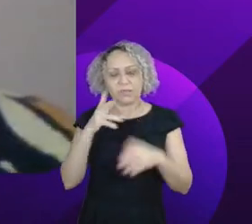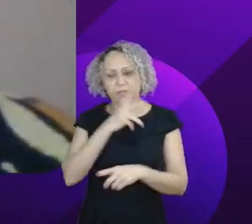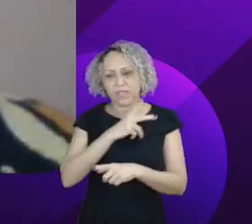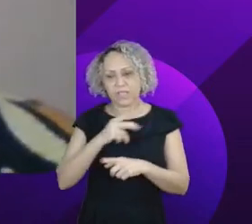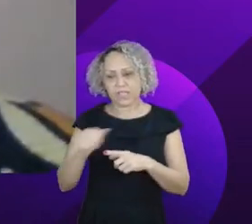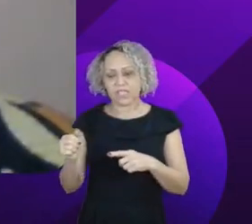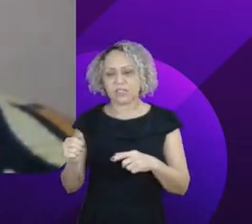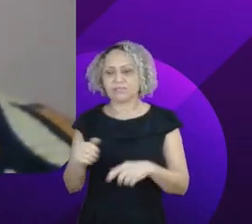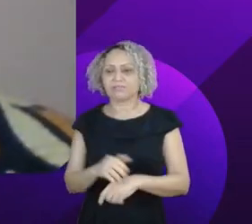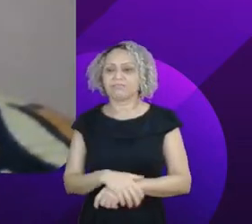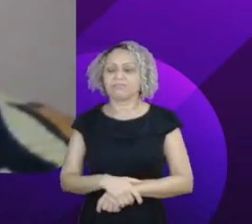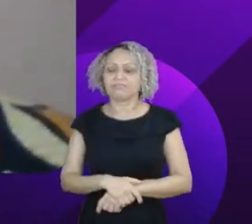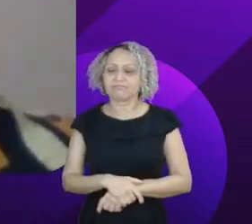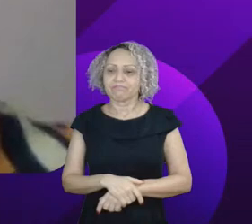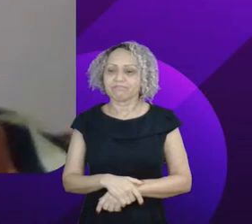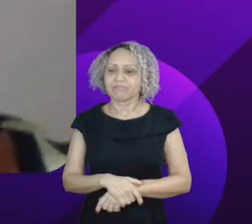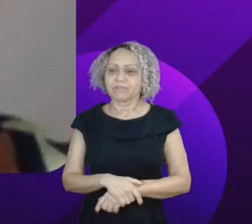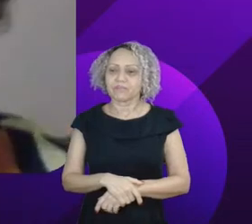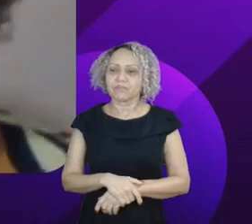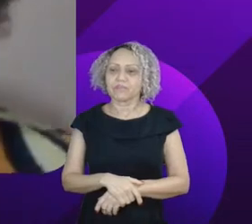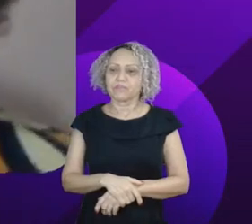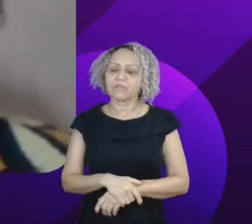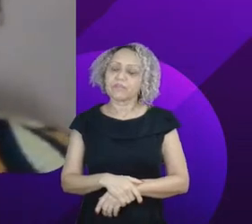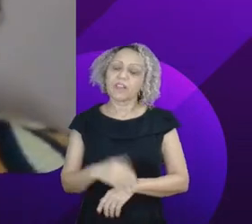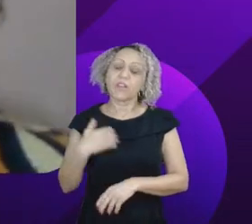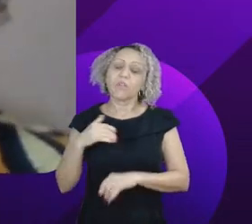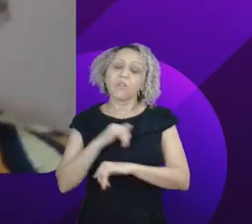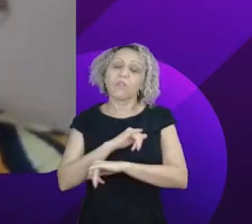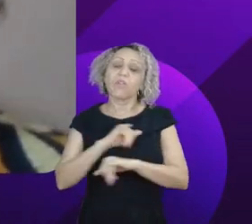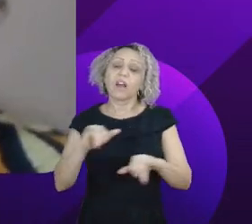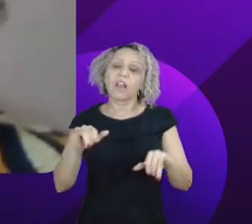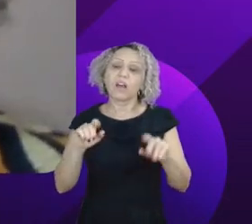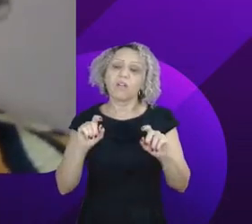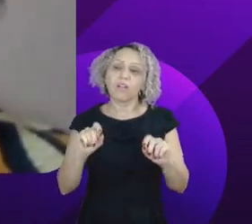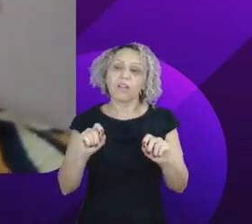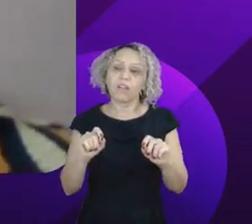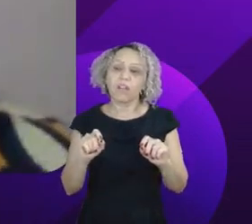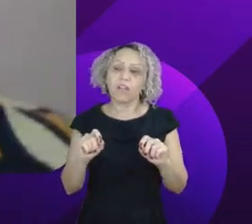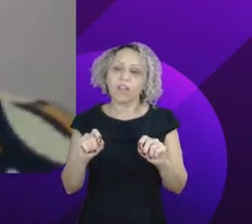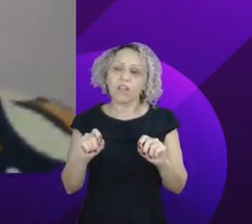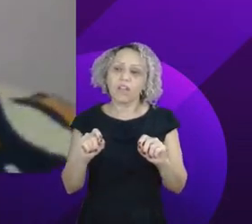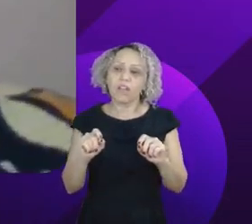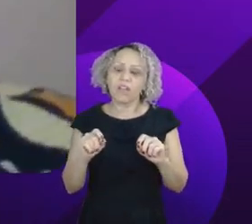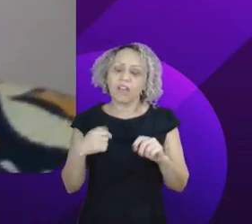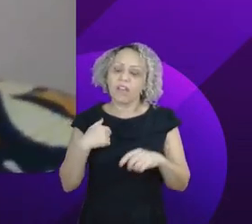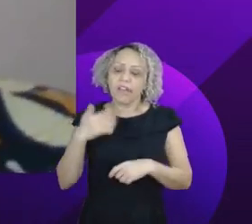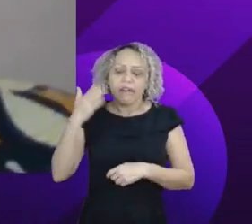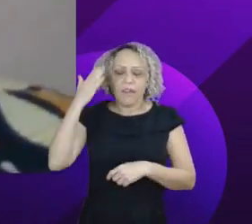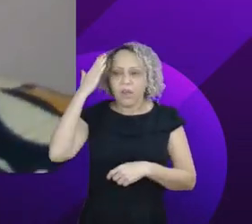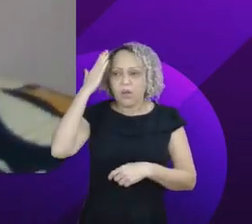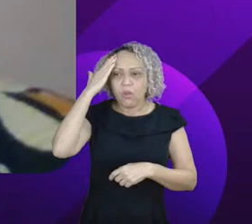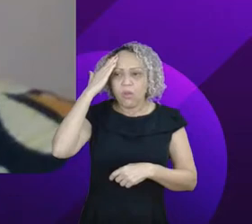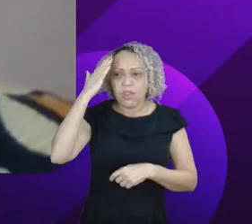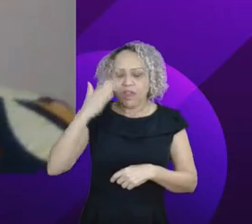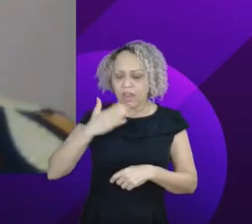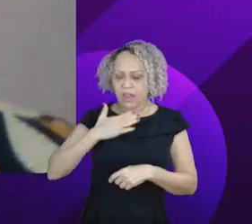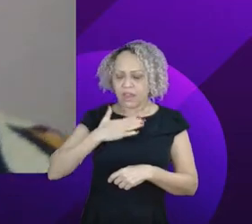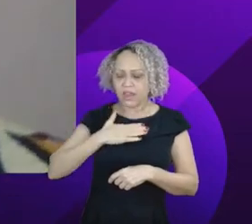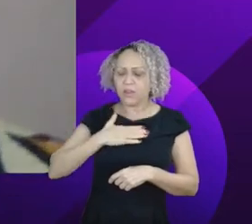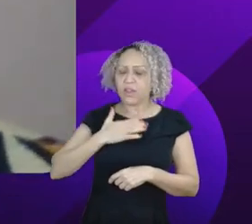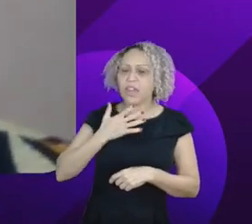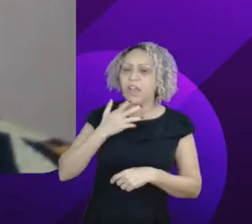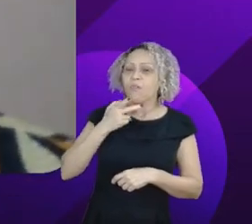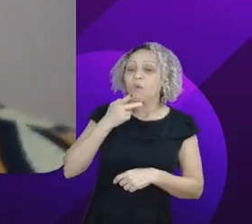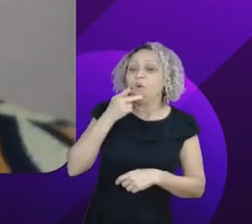Então, assim, eu quero colocar aqui, não sei aqui se a minha fala é